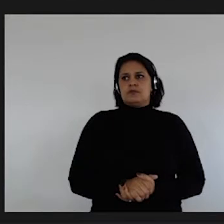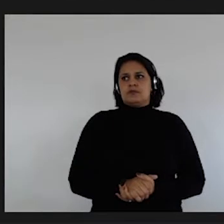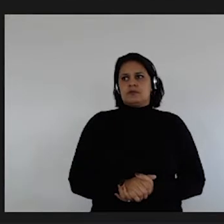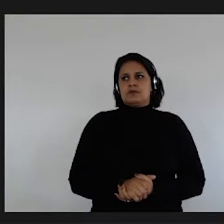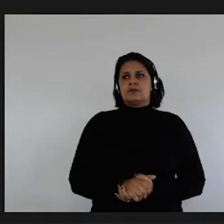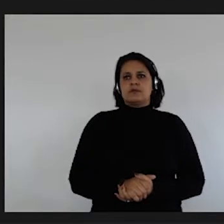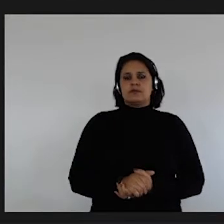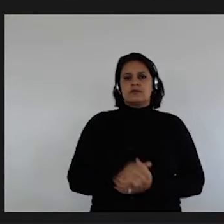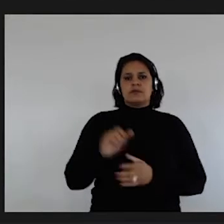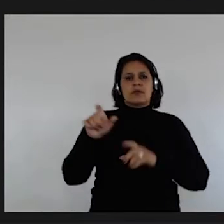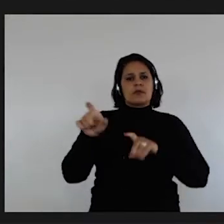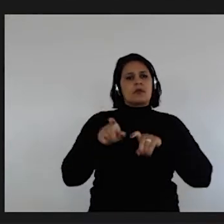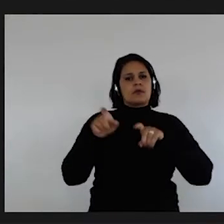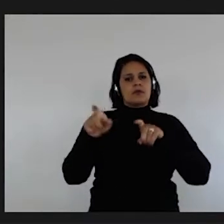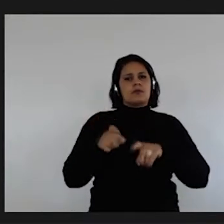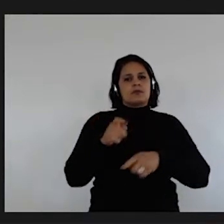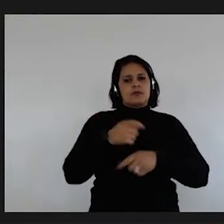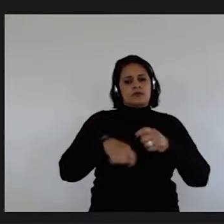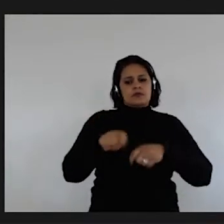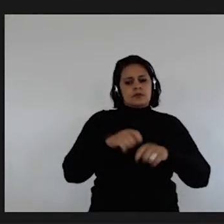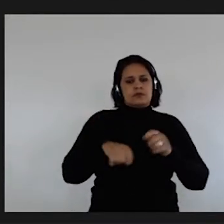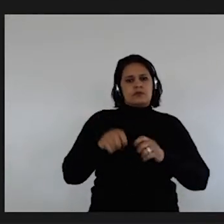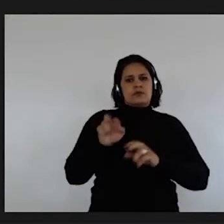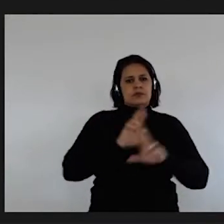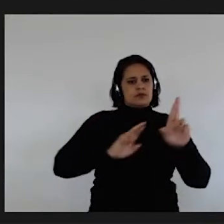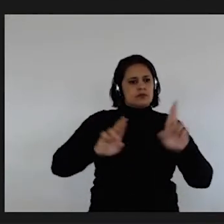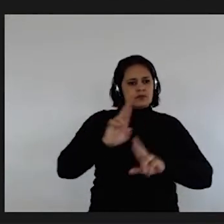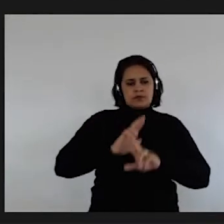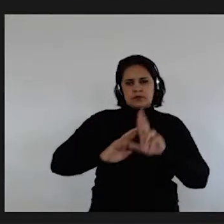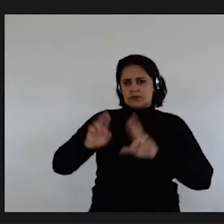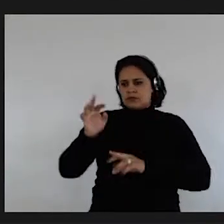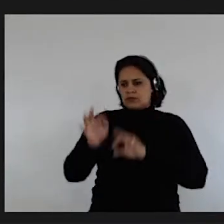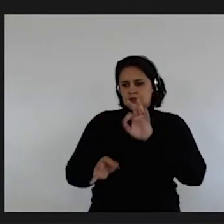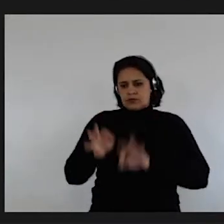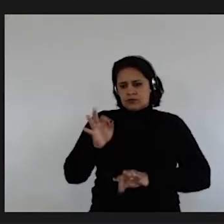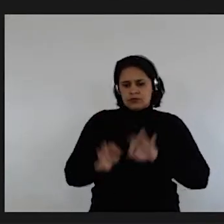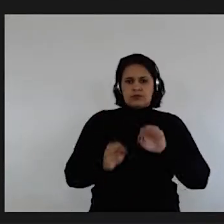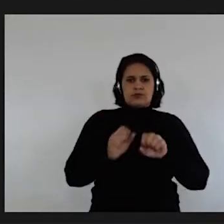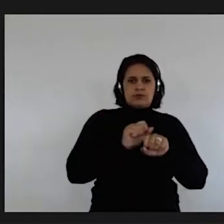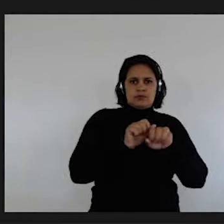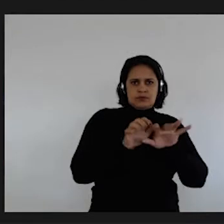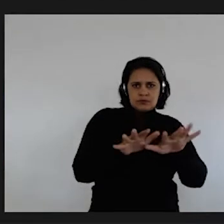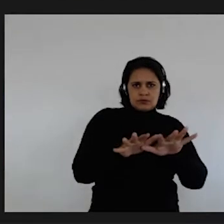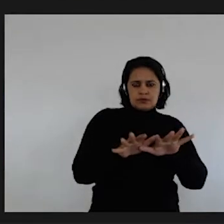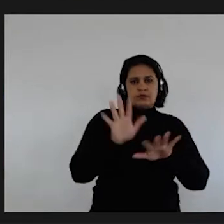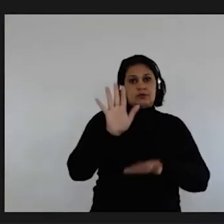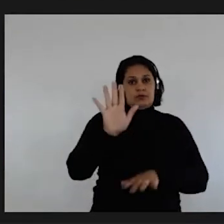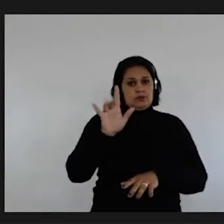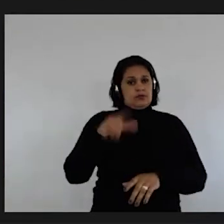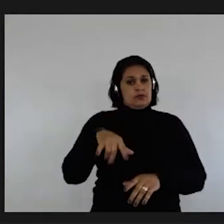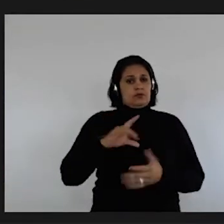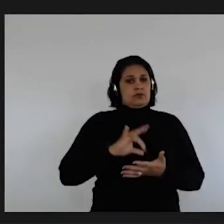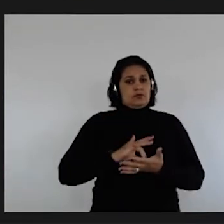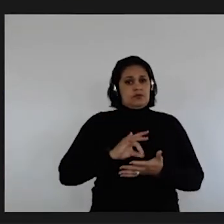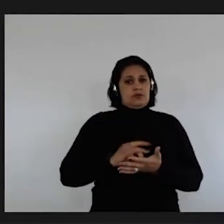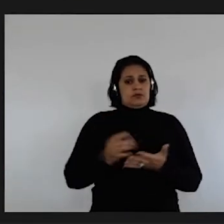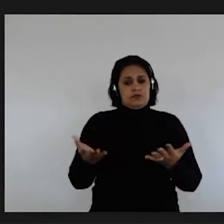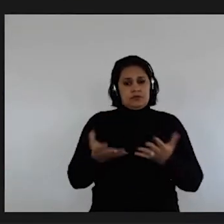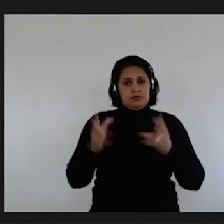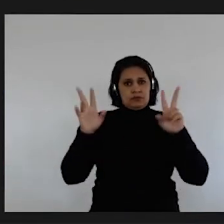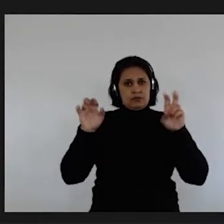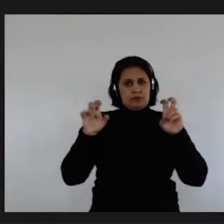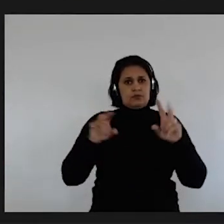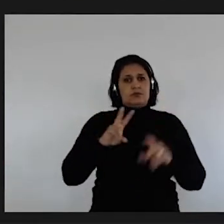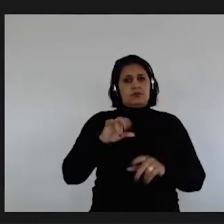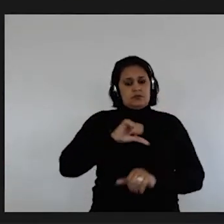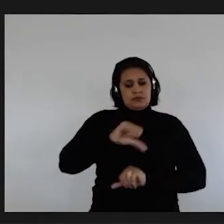sobre agronegócio, relações jurídicas e pandemia, estamos falando, sem dúvida, de um evento que vai mudar todas as relações,